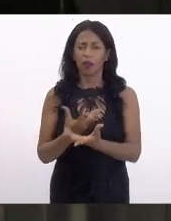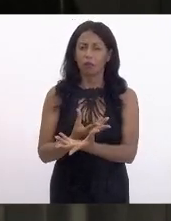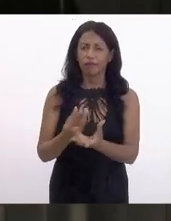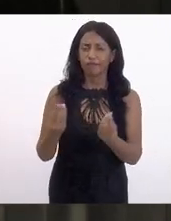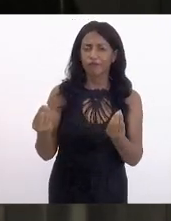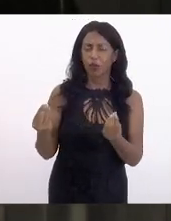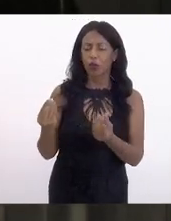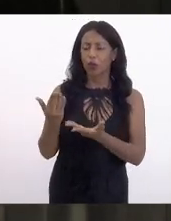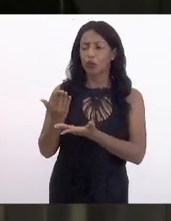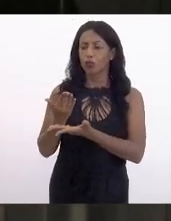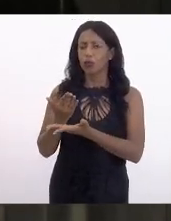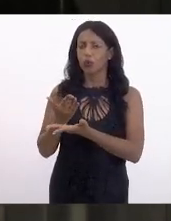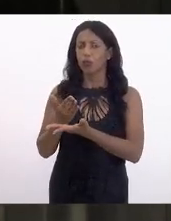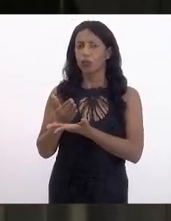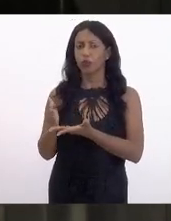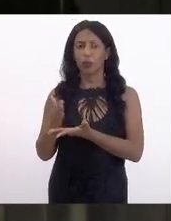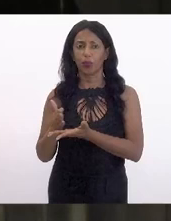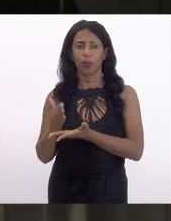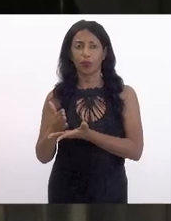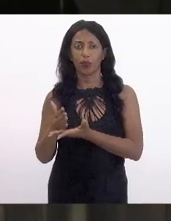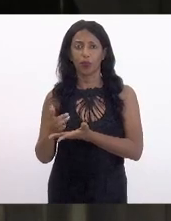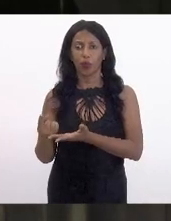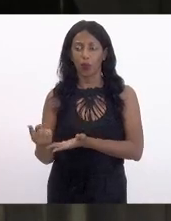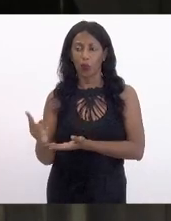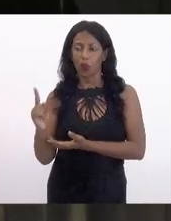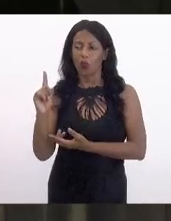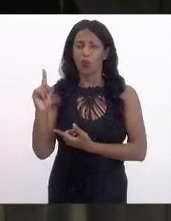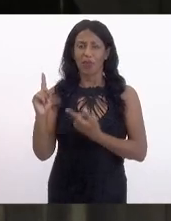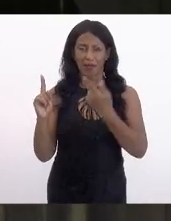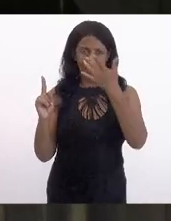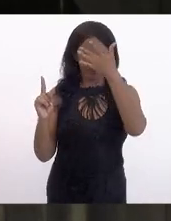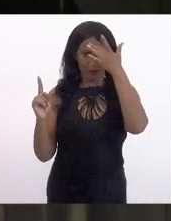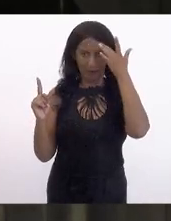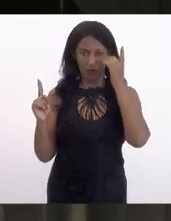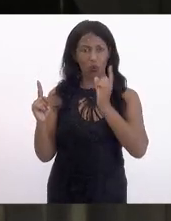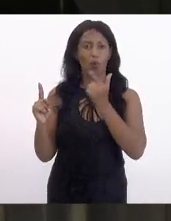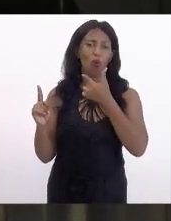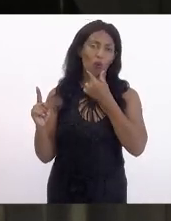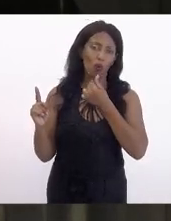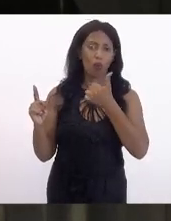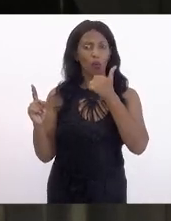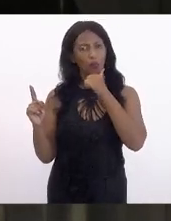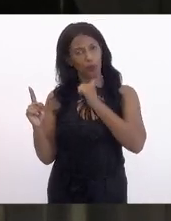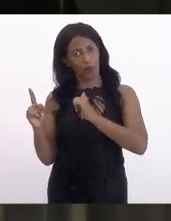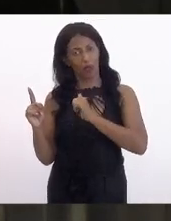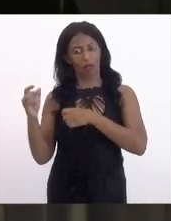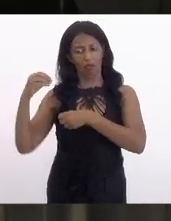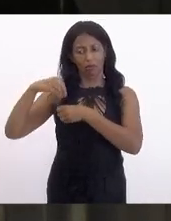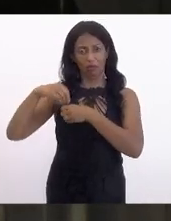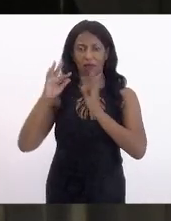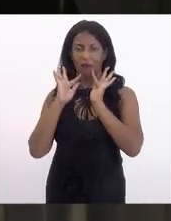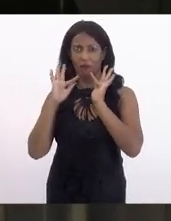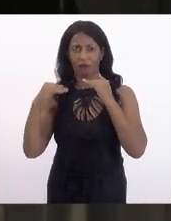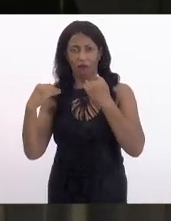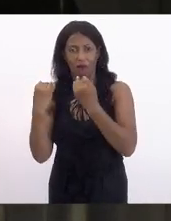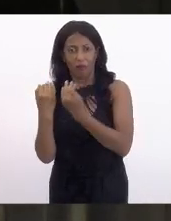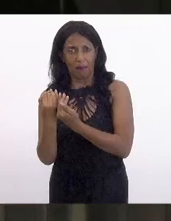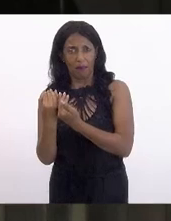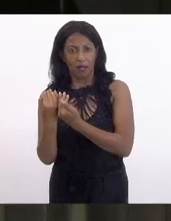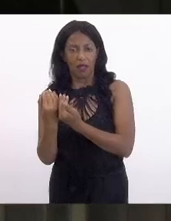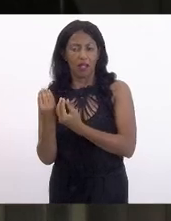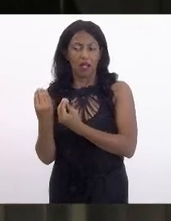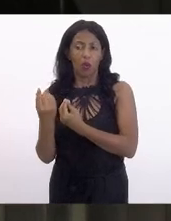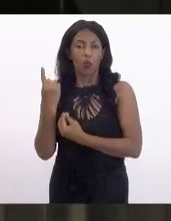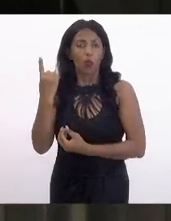sobrou o único chefe homem ou mulher de família como